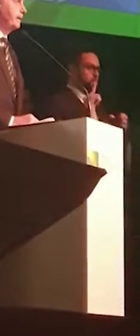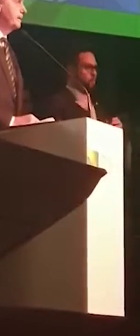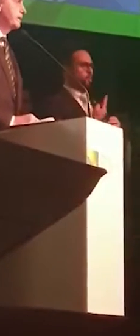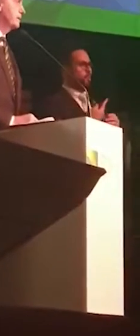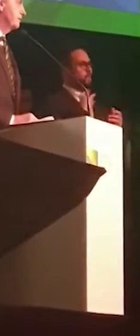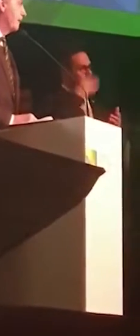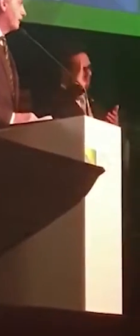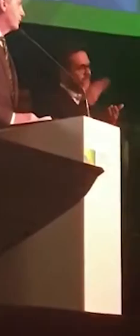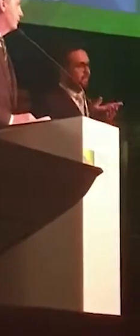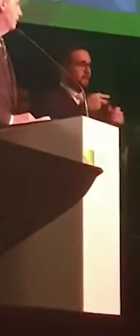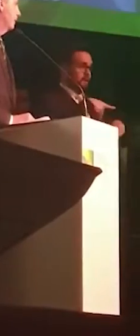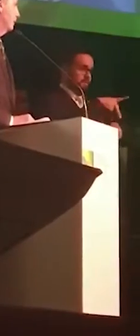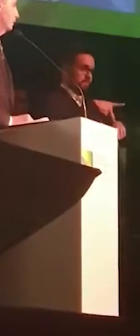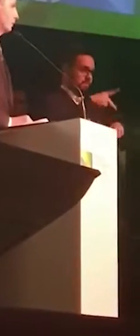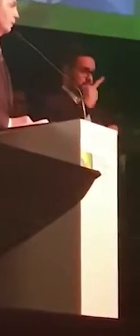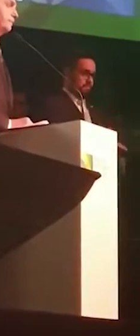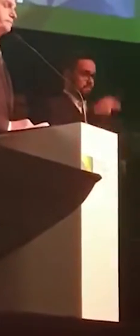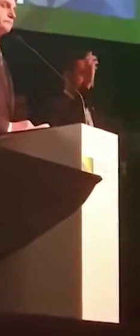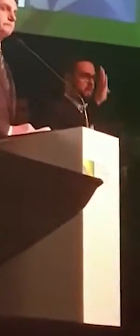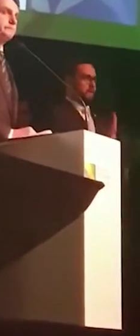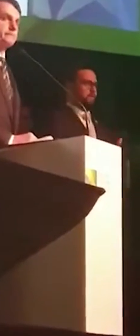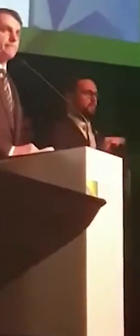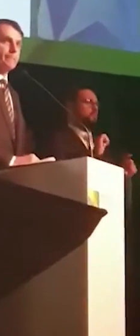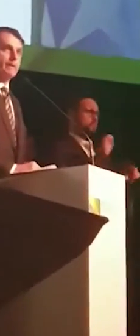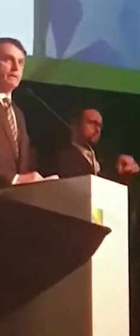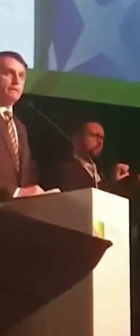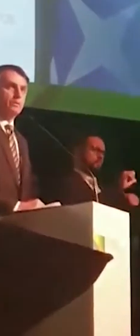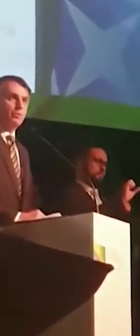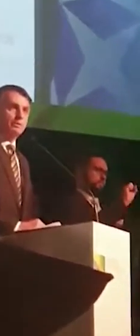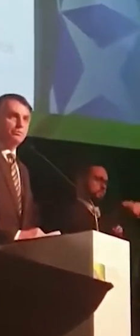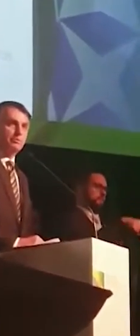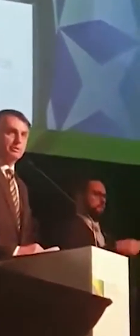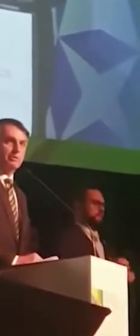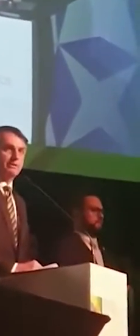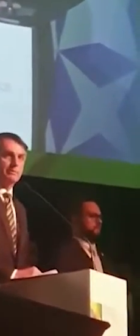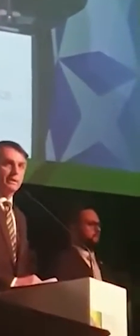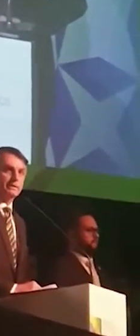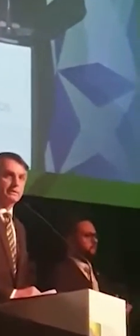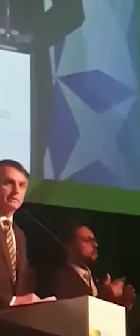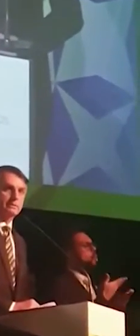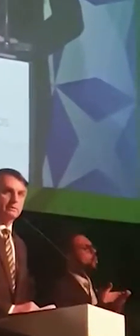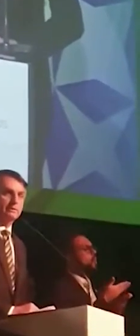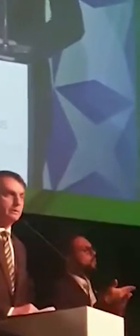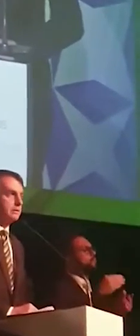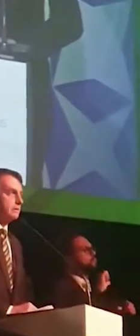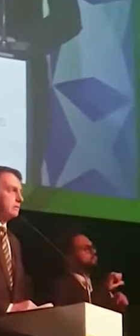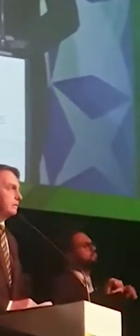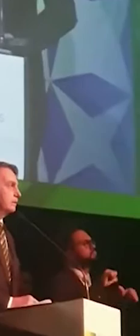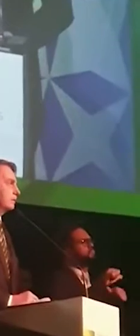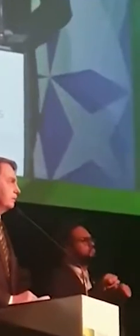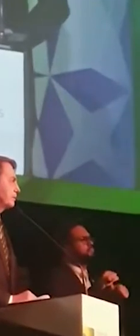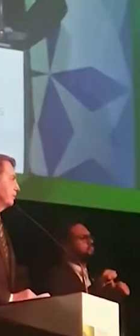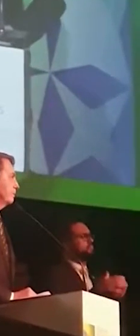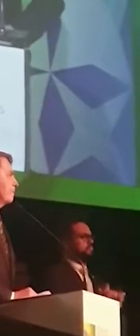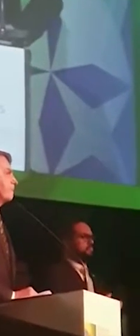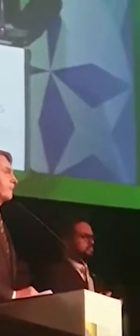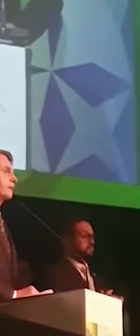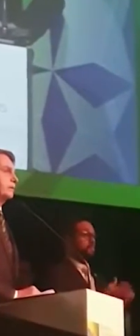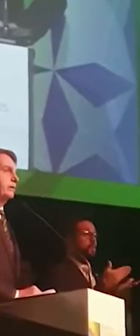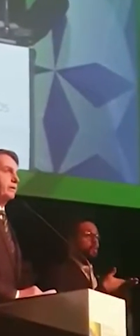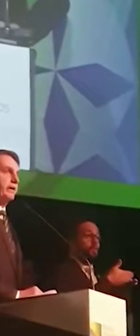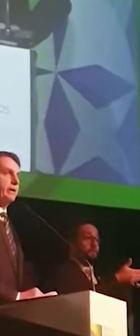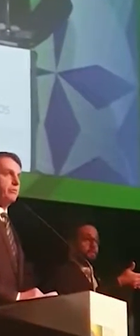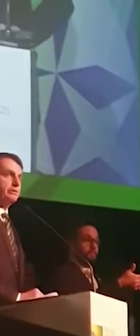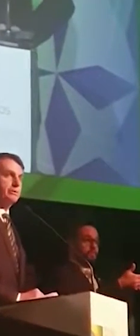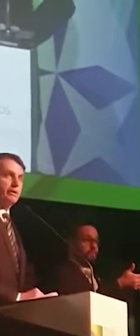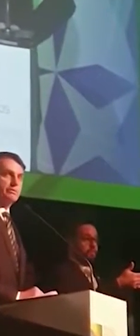que esse país, de fato, mudou. E quando começou essa mudança? Começou